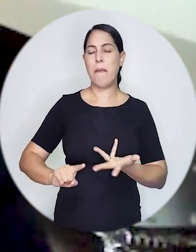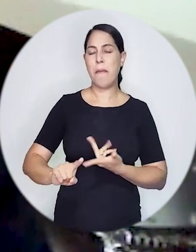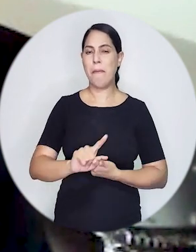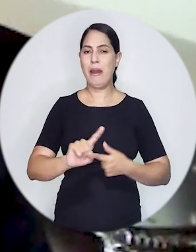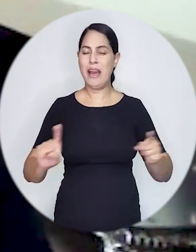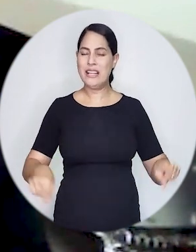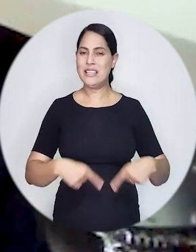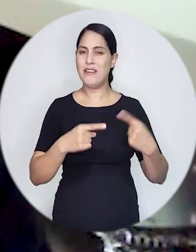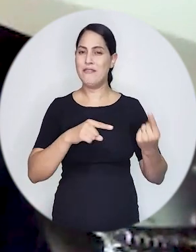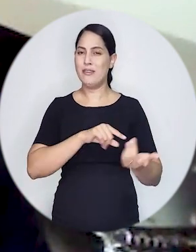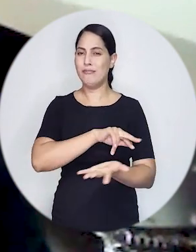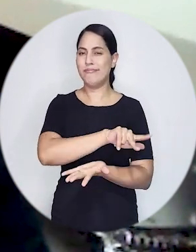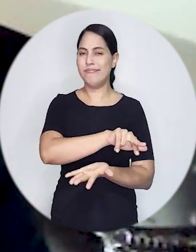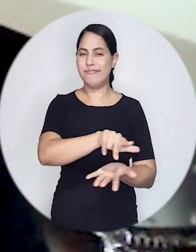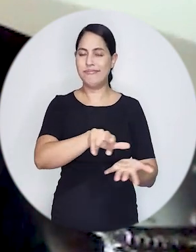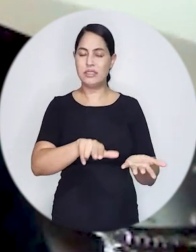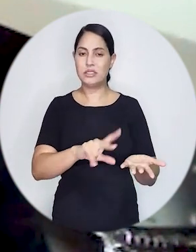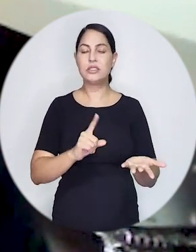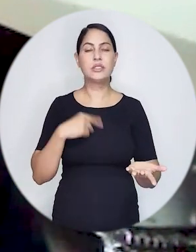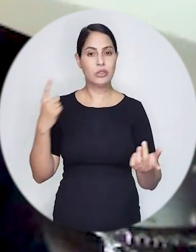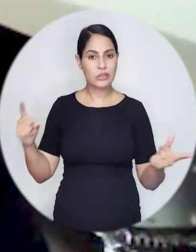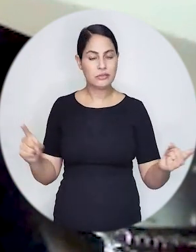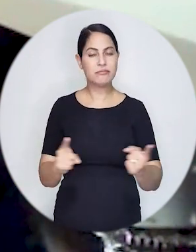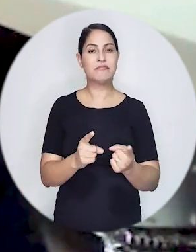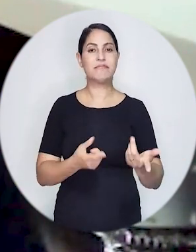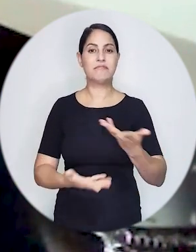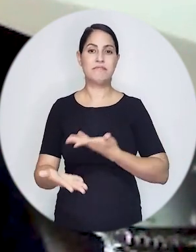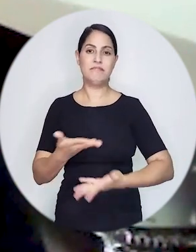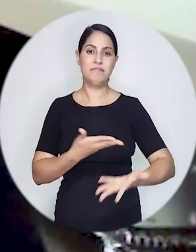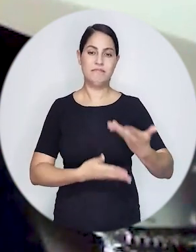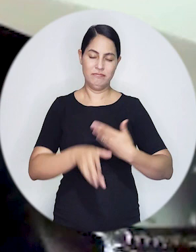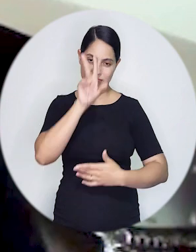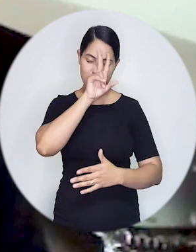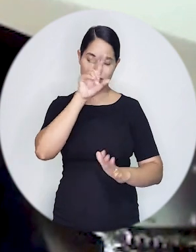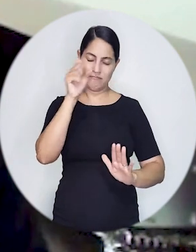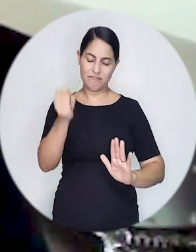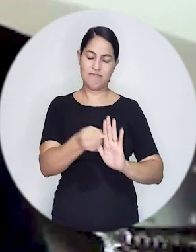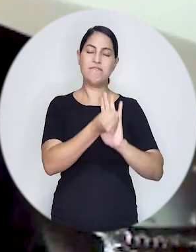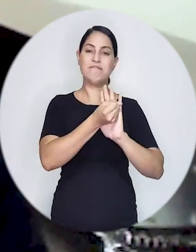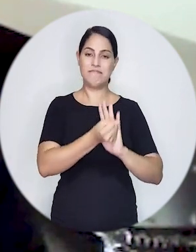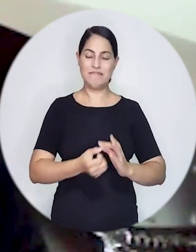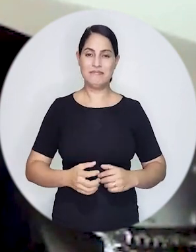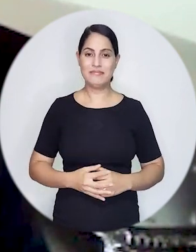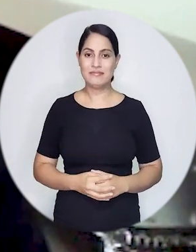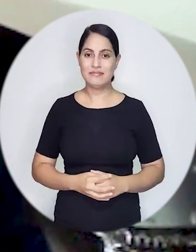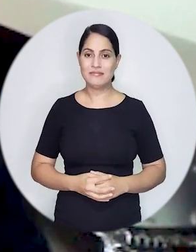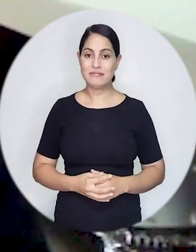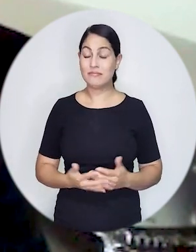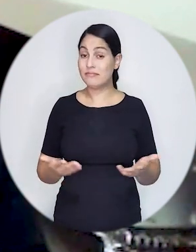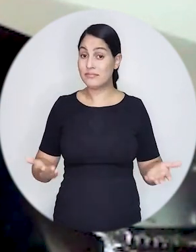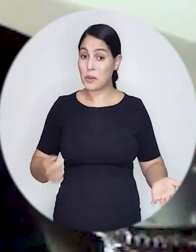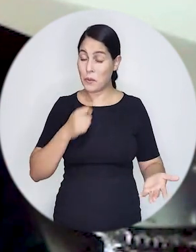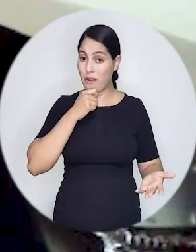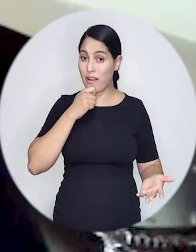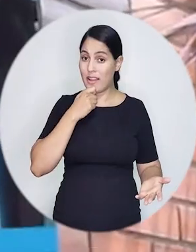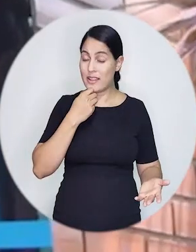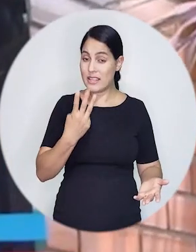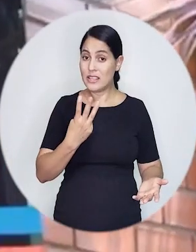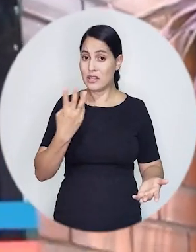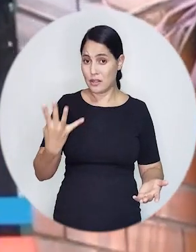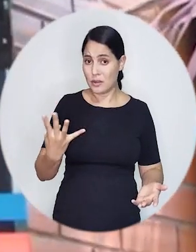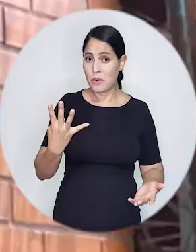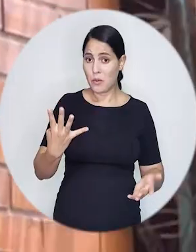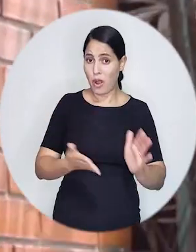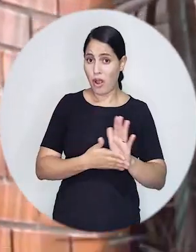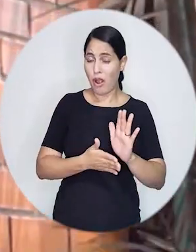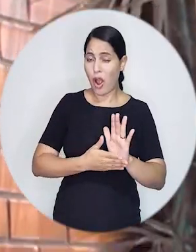próxima da advocacia, dos problemas da advocacia, dos desafios que a advocacia tem enfrentado nessa quadra histórica. Ainda